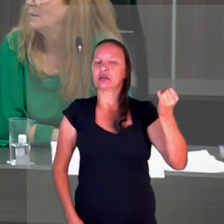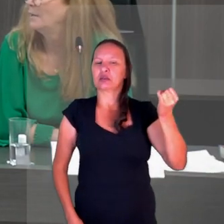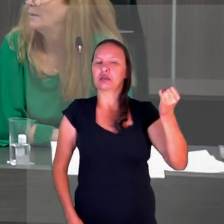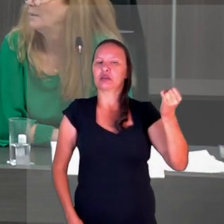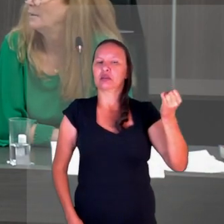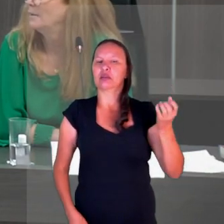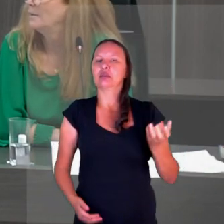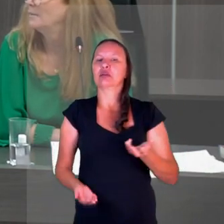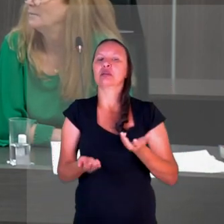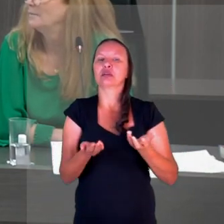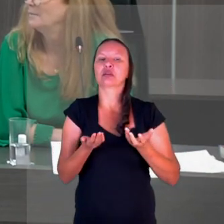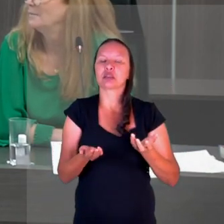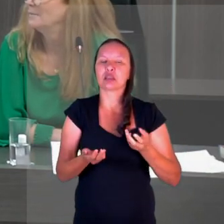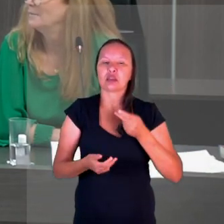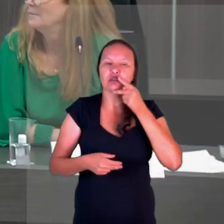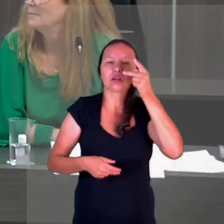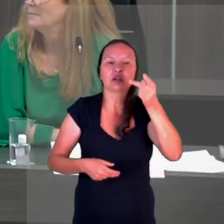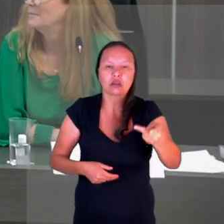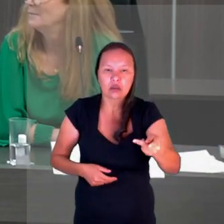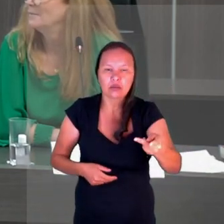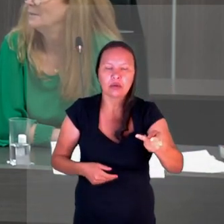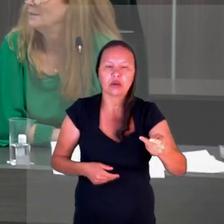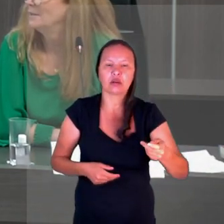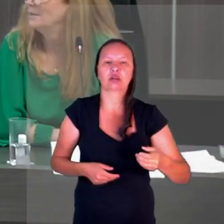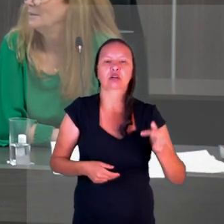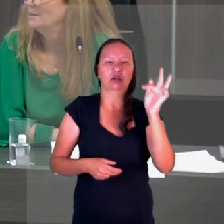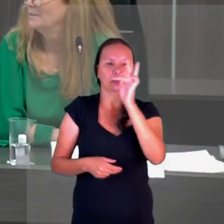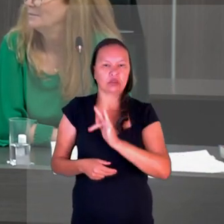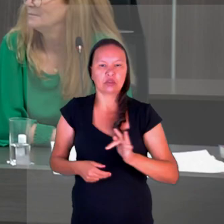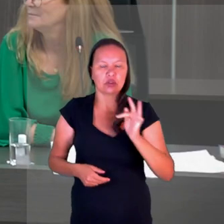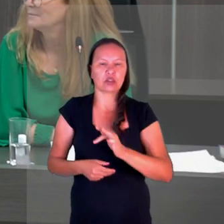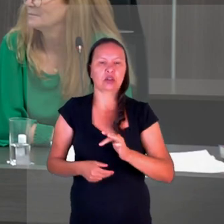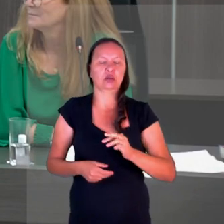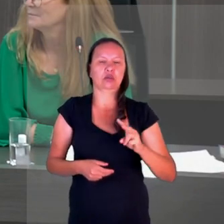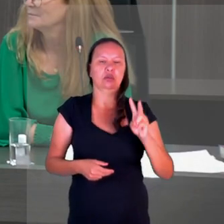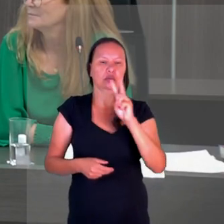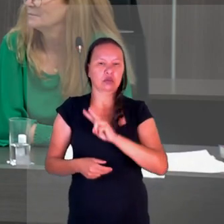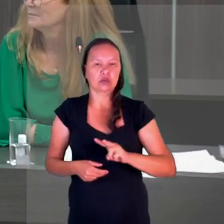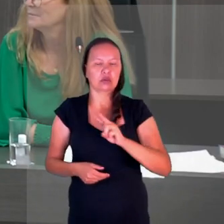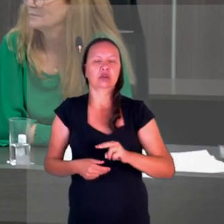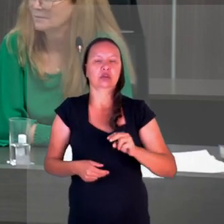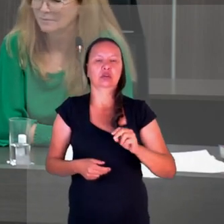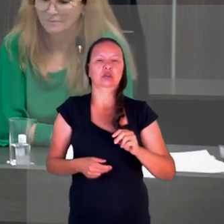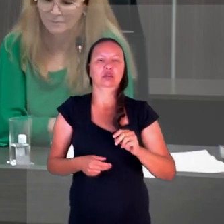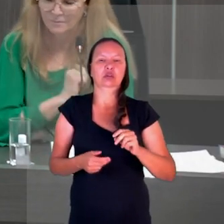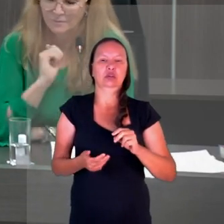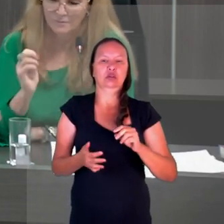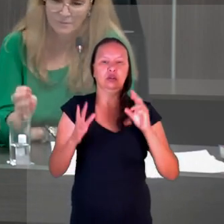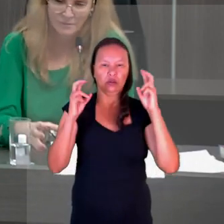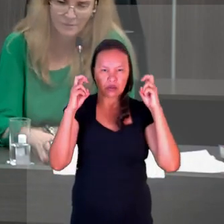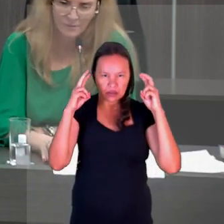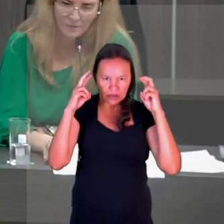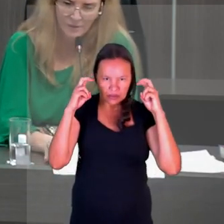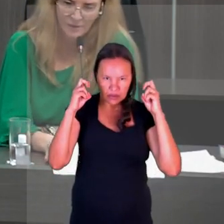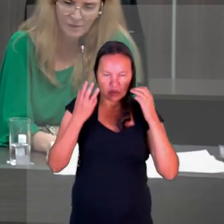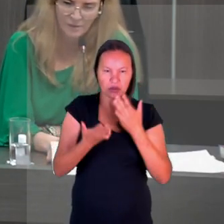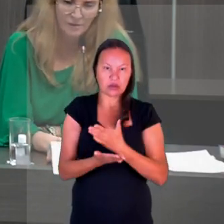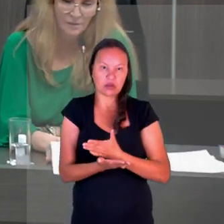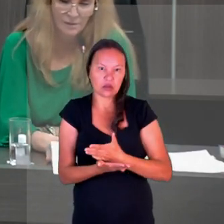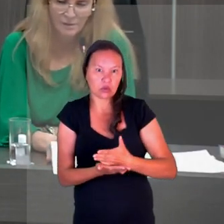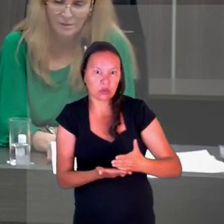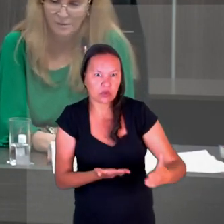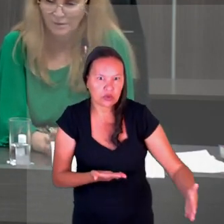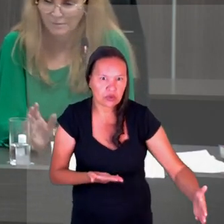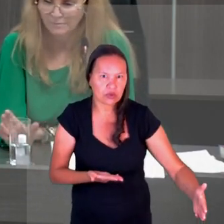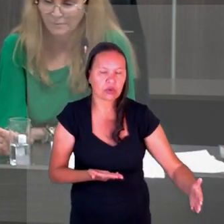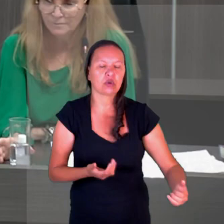eh uma atuação funcional nisso né é um é um eh desde que começou o corregedor vem